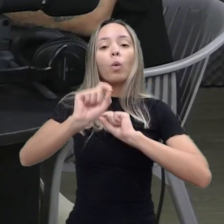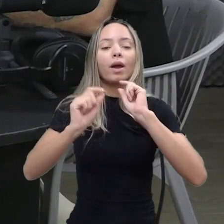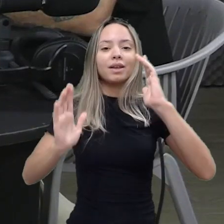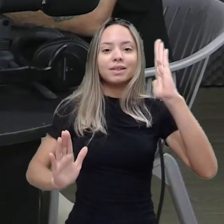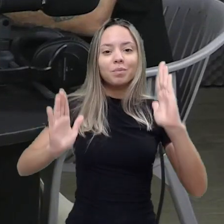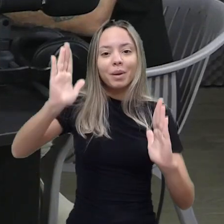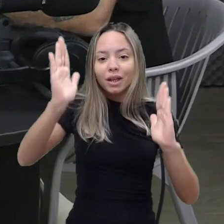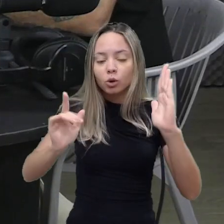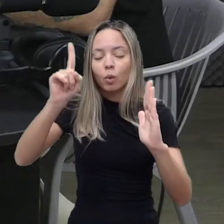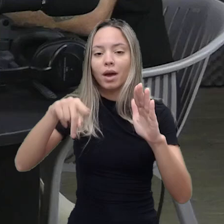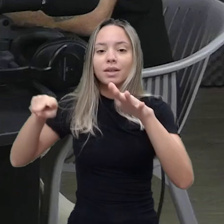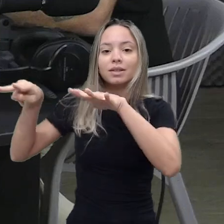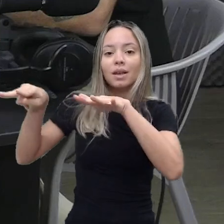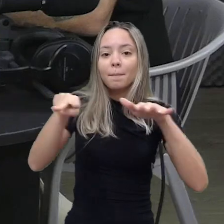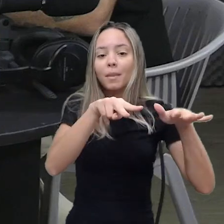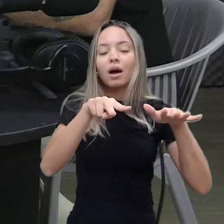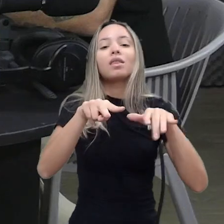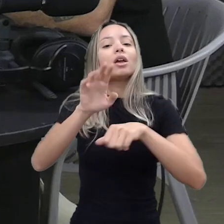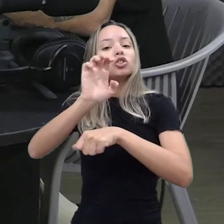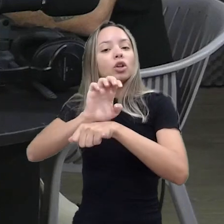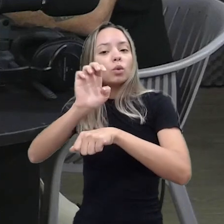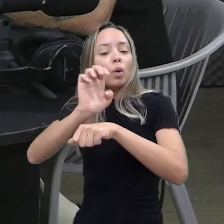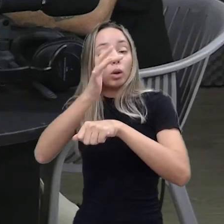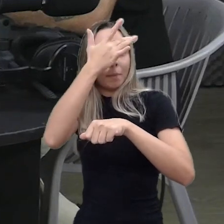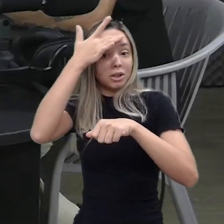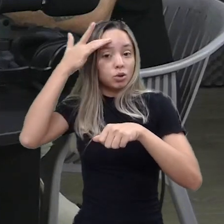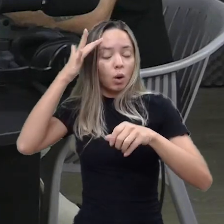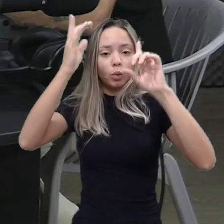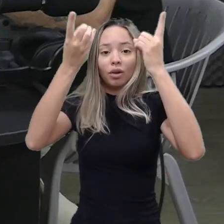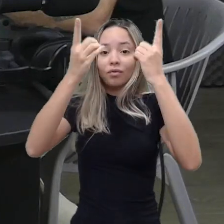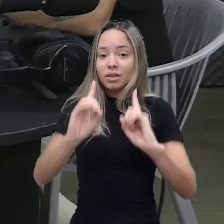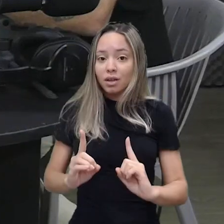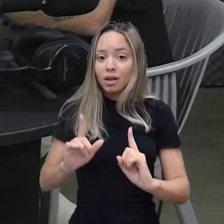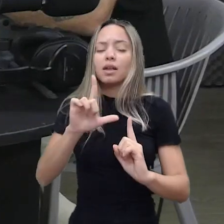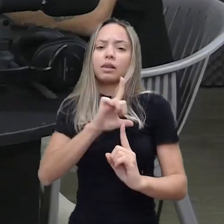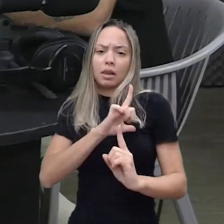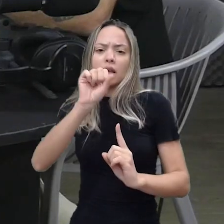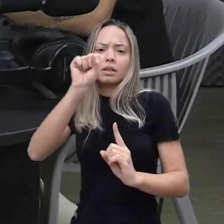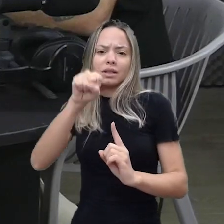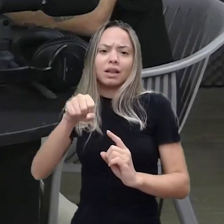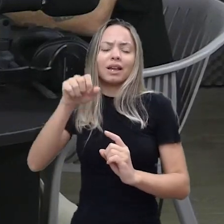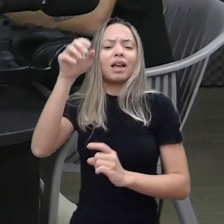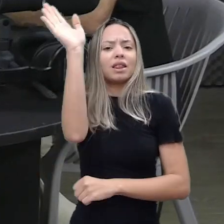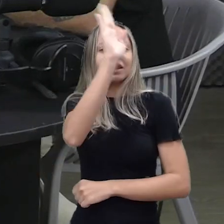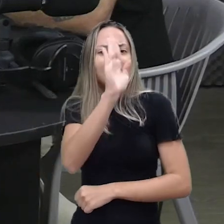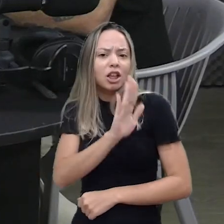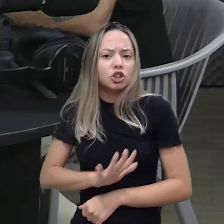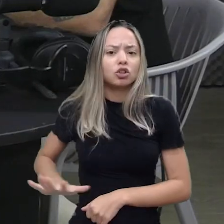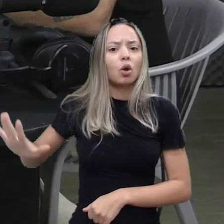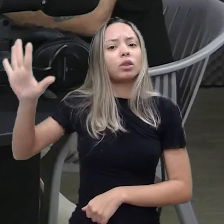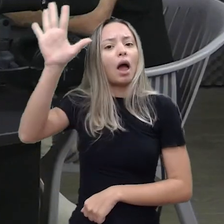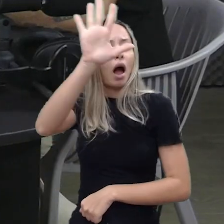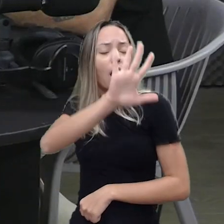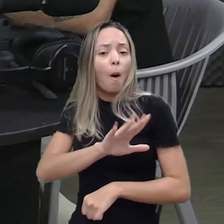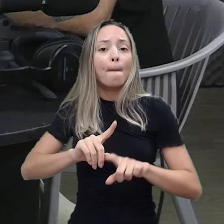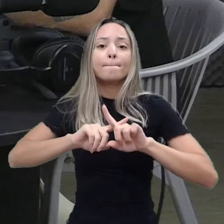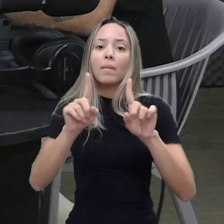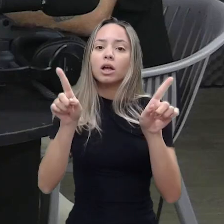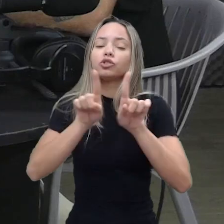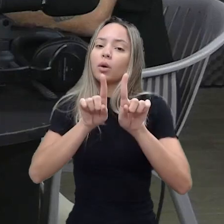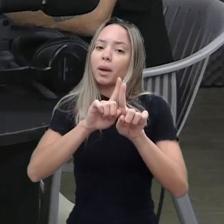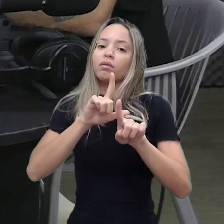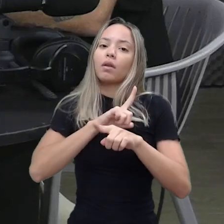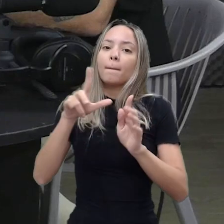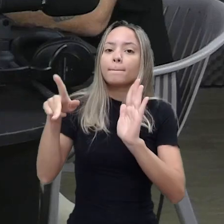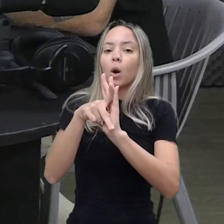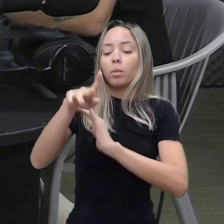Estadual da Pessoa com Deficiência. Então, a gente tem a Semana Nacional, né, da Pessoa com Deficiência Intelectual e Múltiplas, e aqui no Estado é a